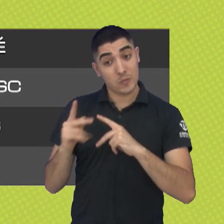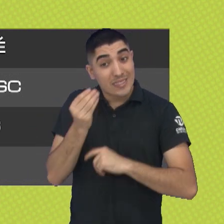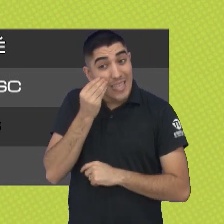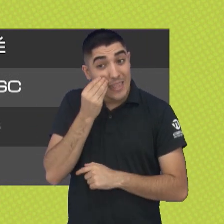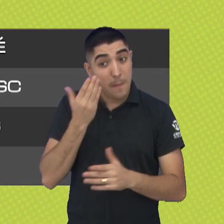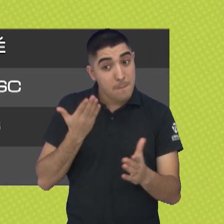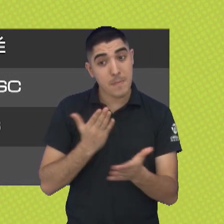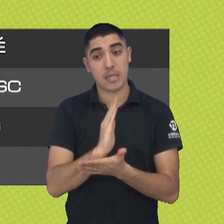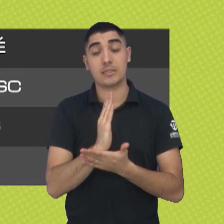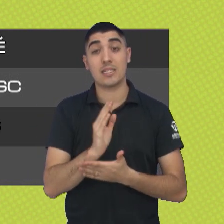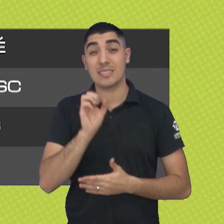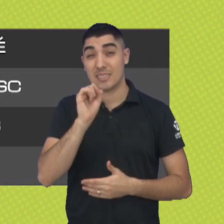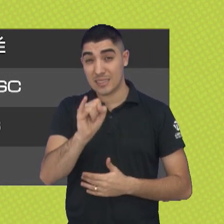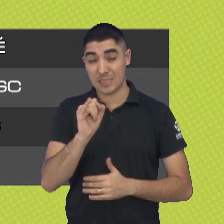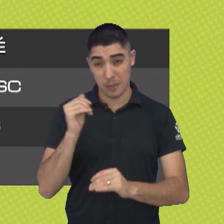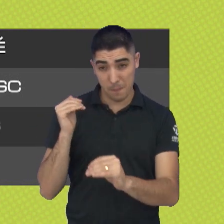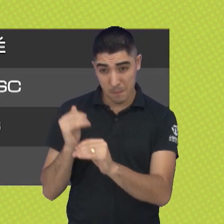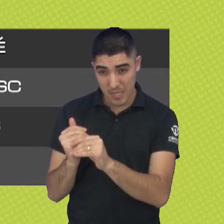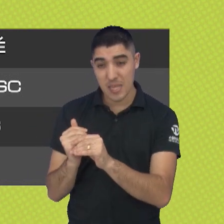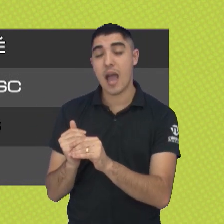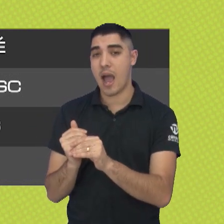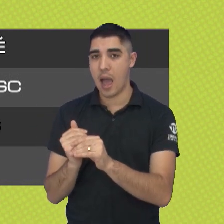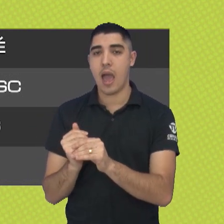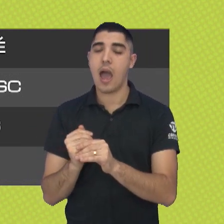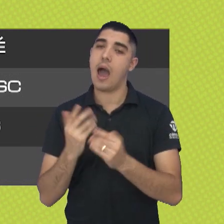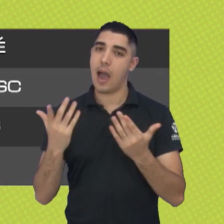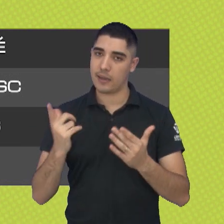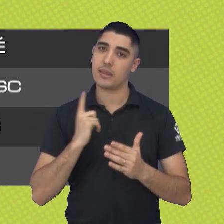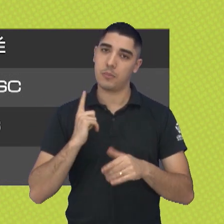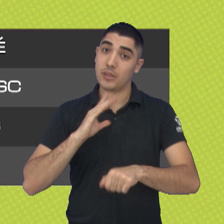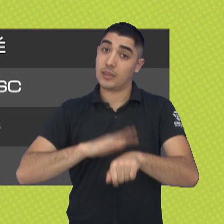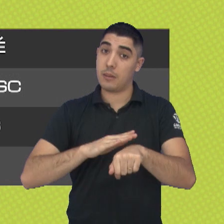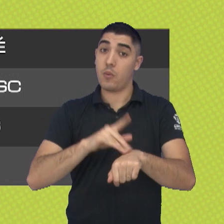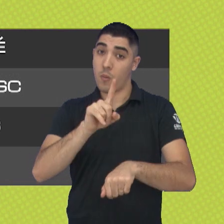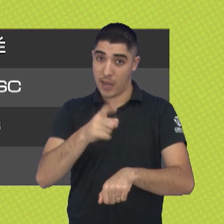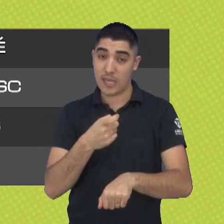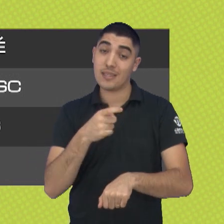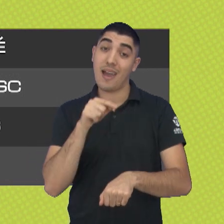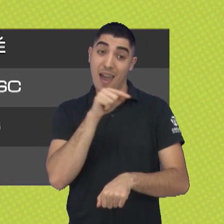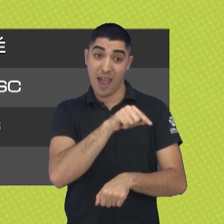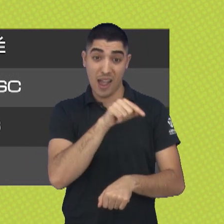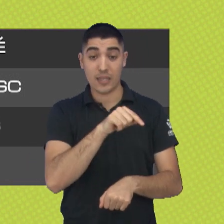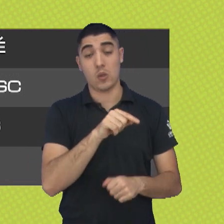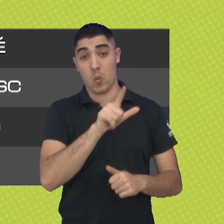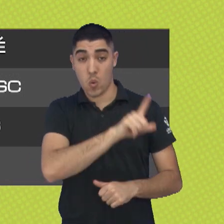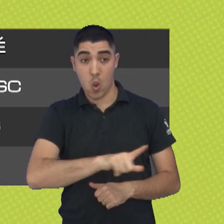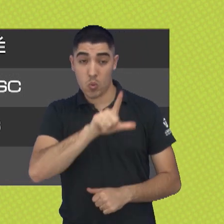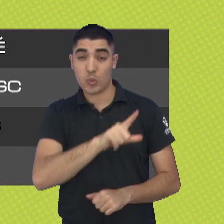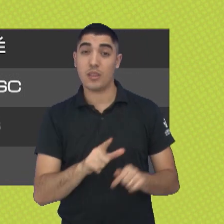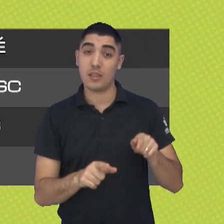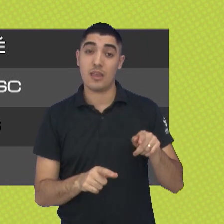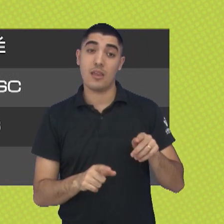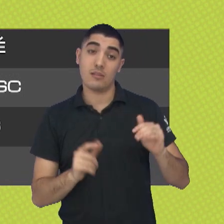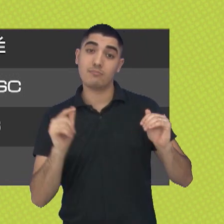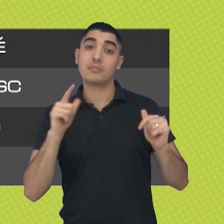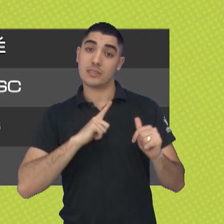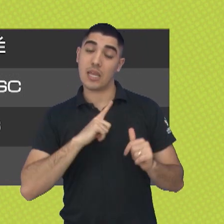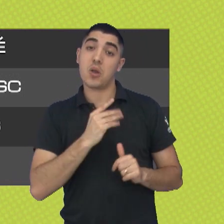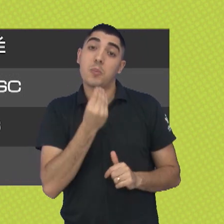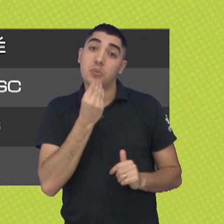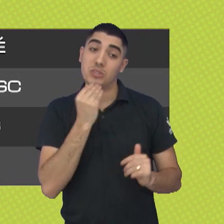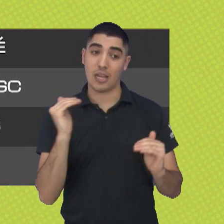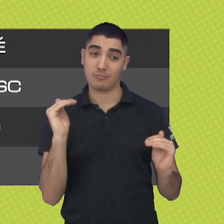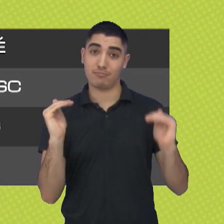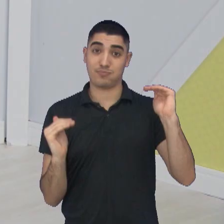se classifica, se terminar empatado no tempo normal, tem prorrogação e aí na prorrogação a vantagem é do time de Londrina, do time paranaense. Esperamos que o São